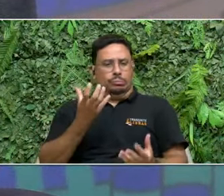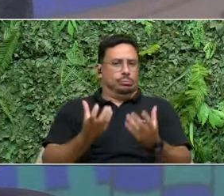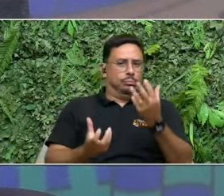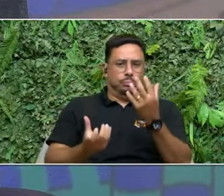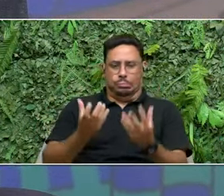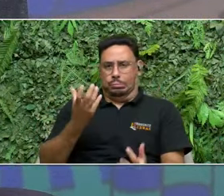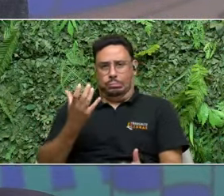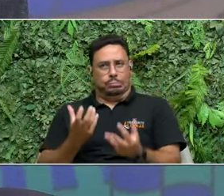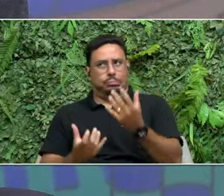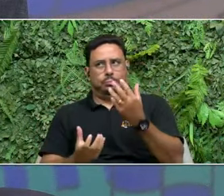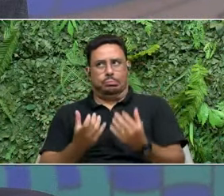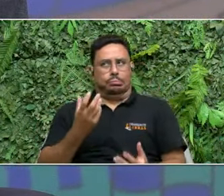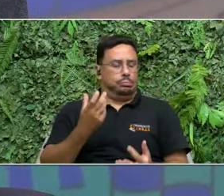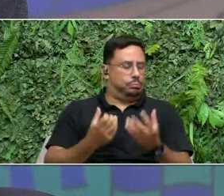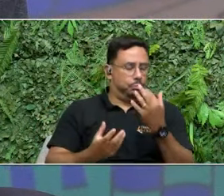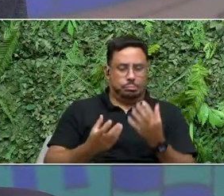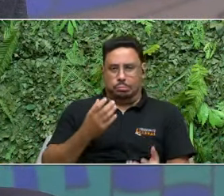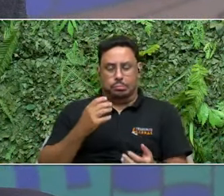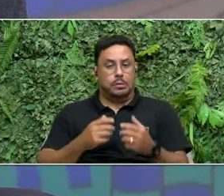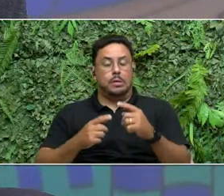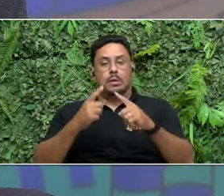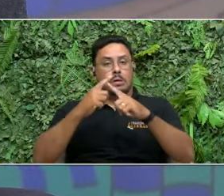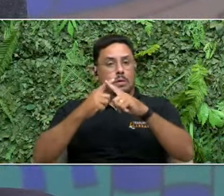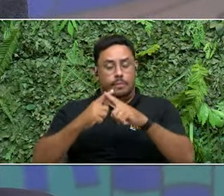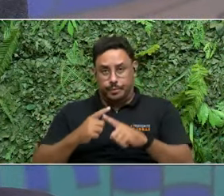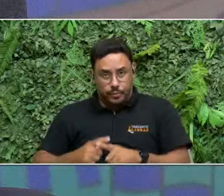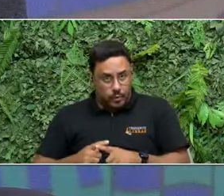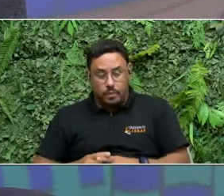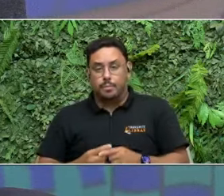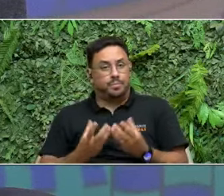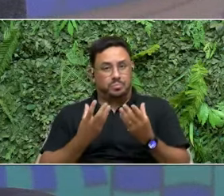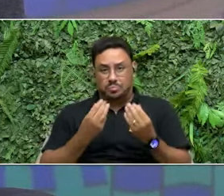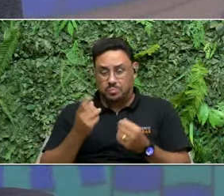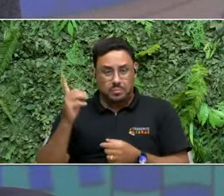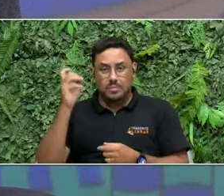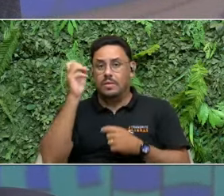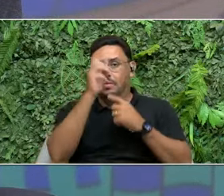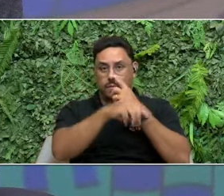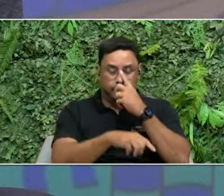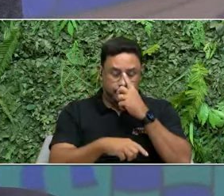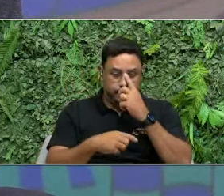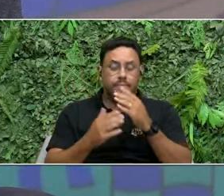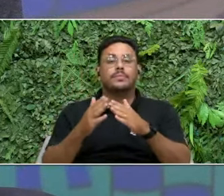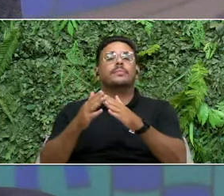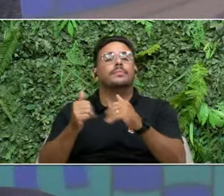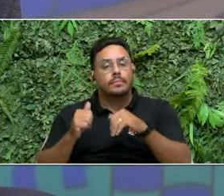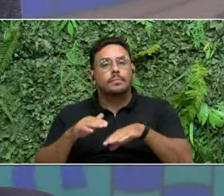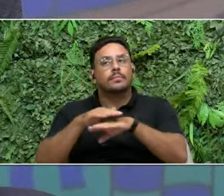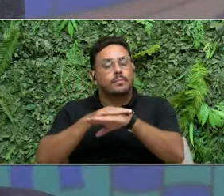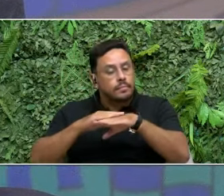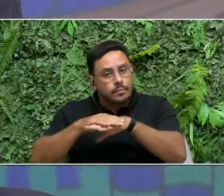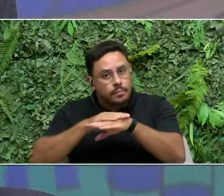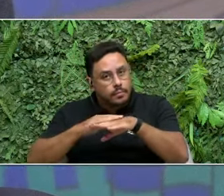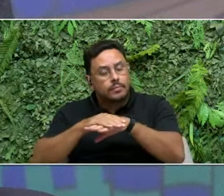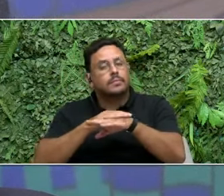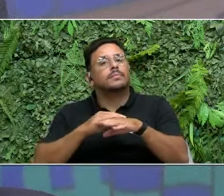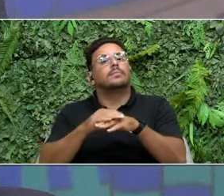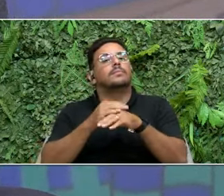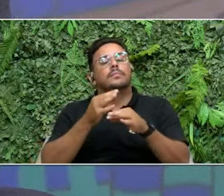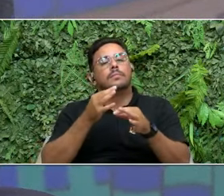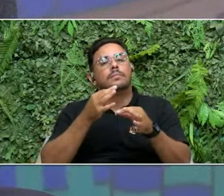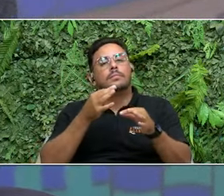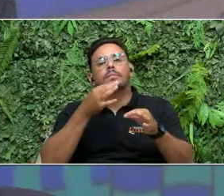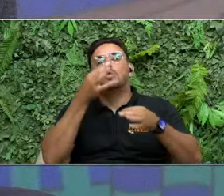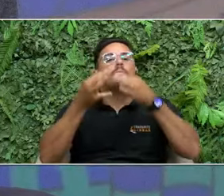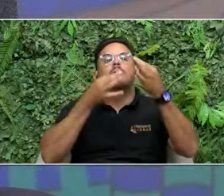MRV jogo corrido jogo muito disputado eu vou direto conversar com os nossos comentaristas para eles começarem explicando